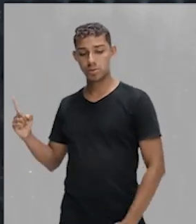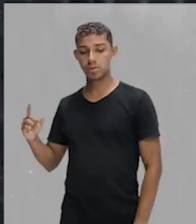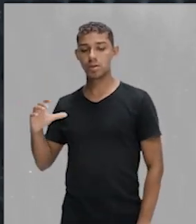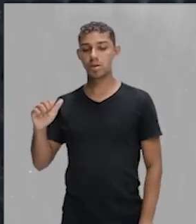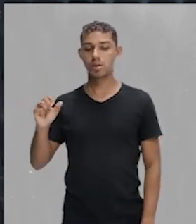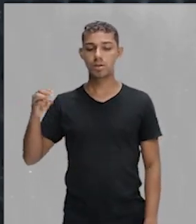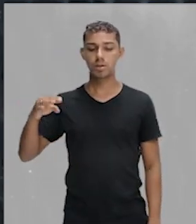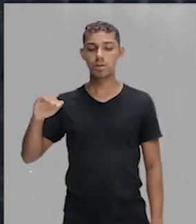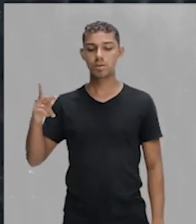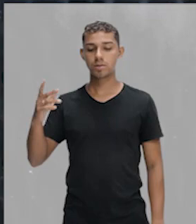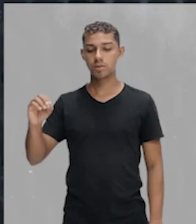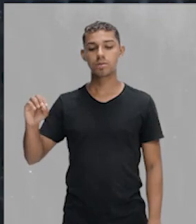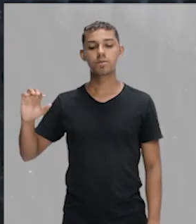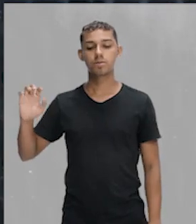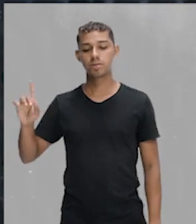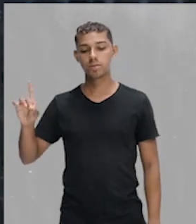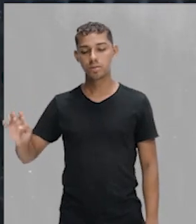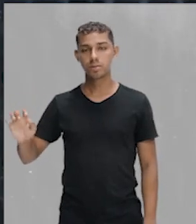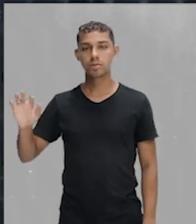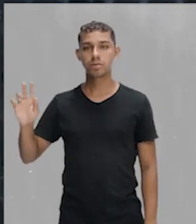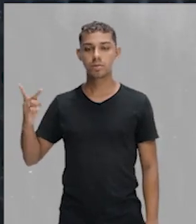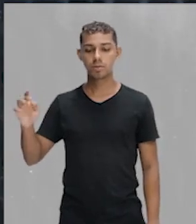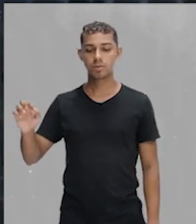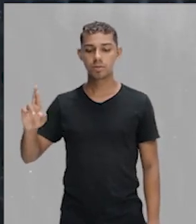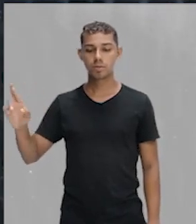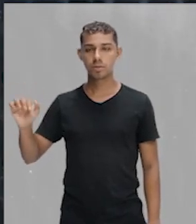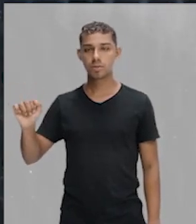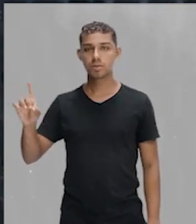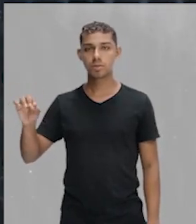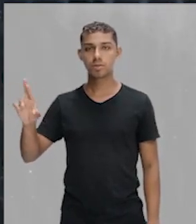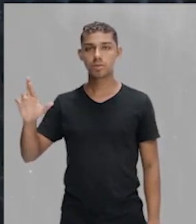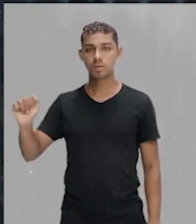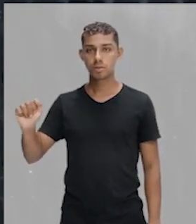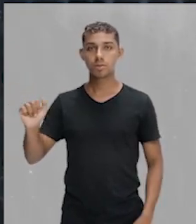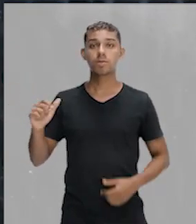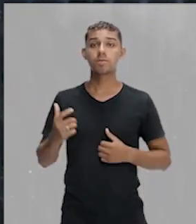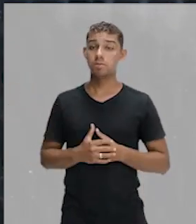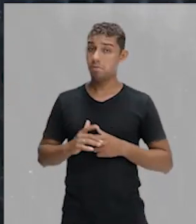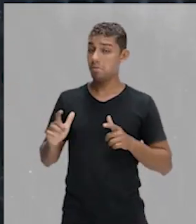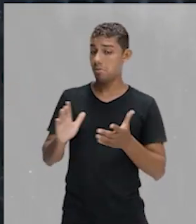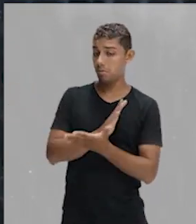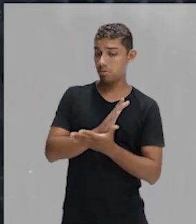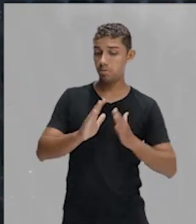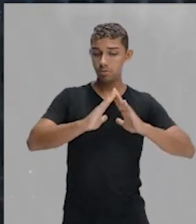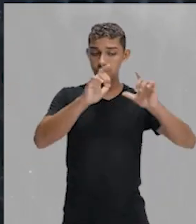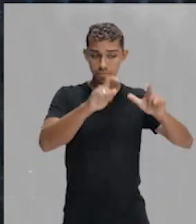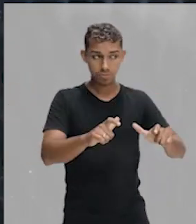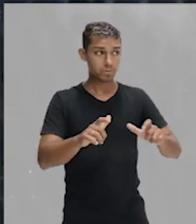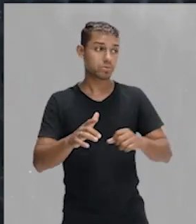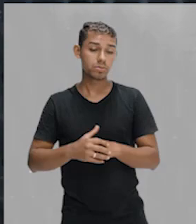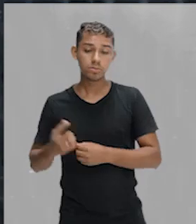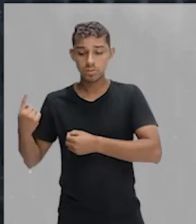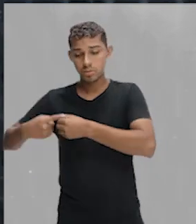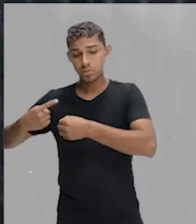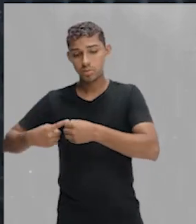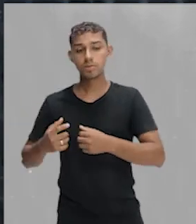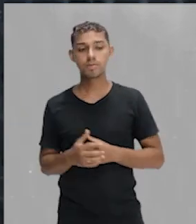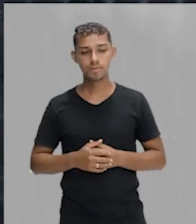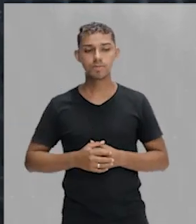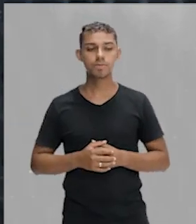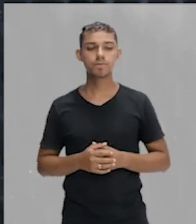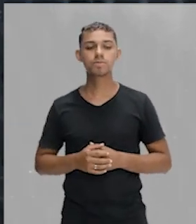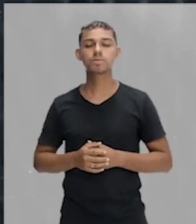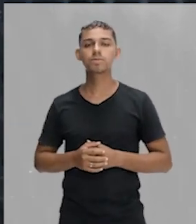Então, estrada de terra. Nós temos também alguns bairros e também alguns interiores que as estradas ainda são de